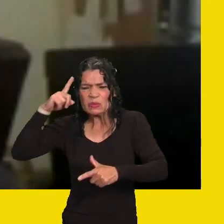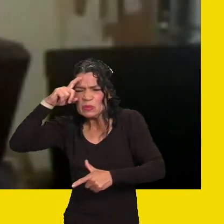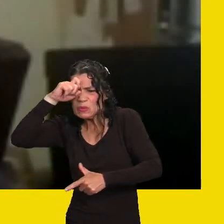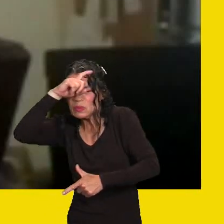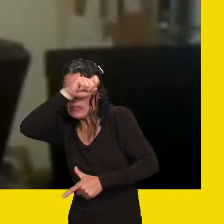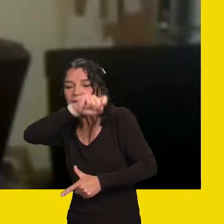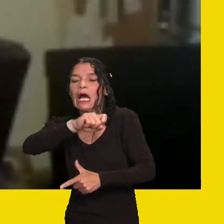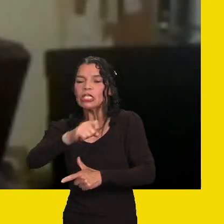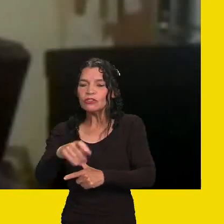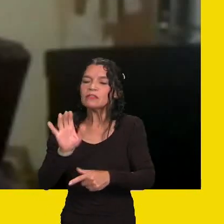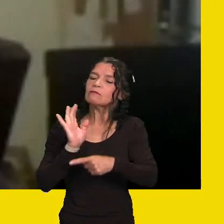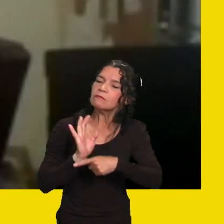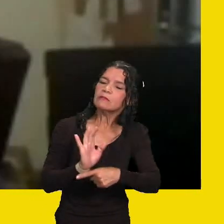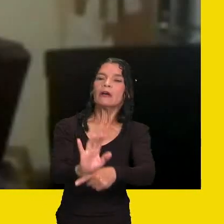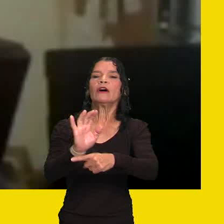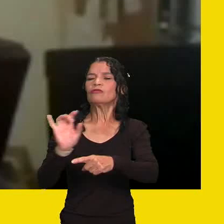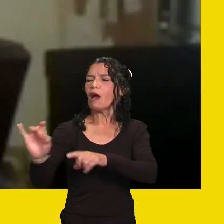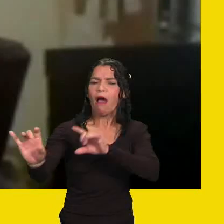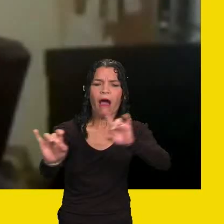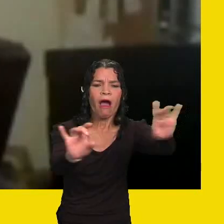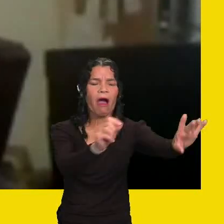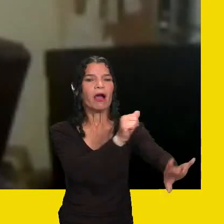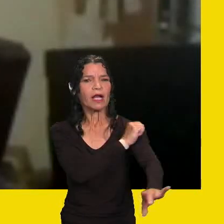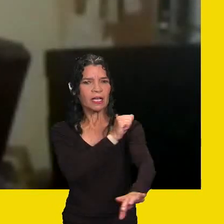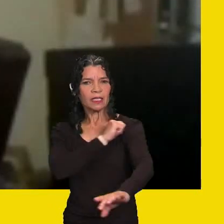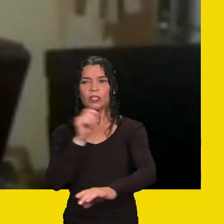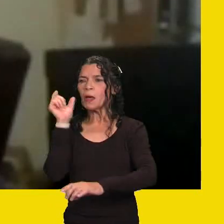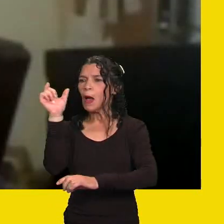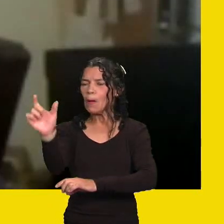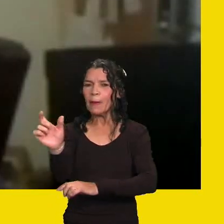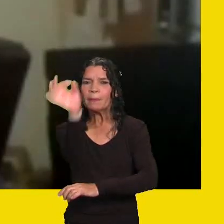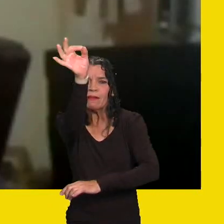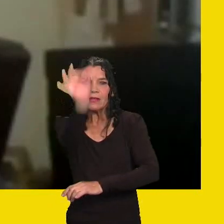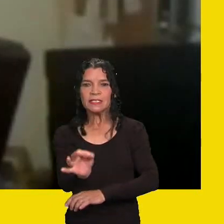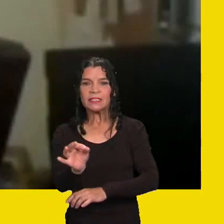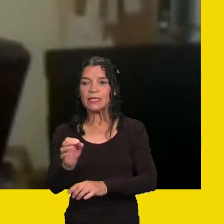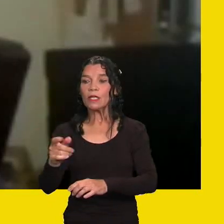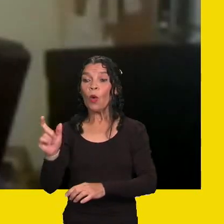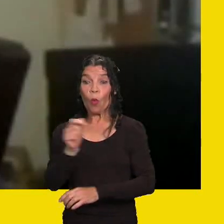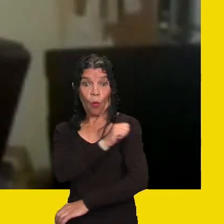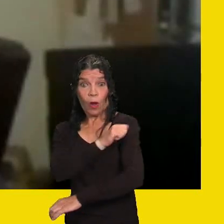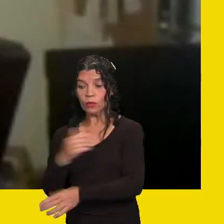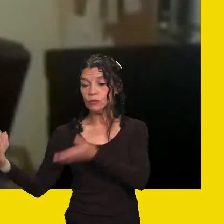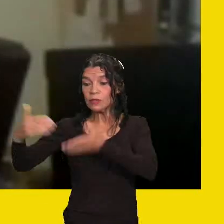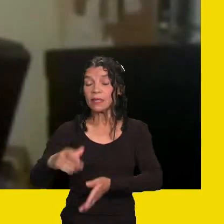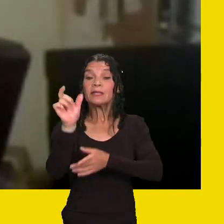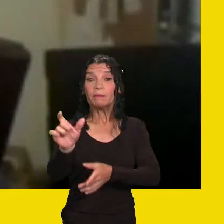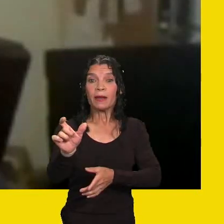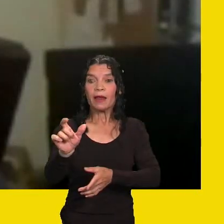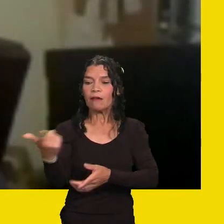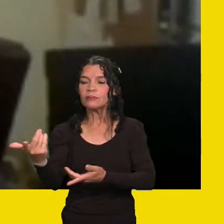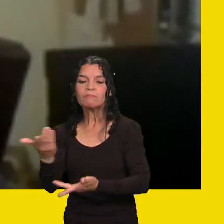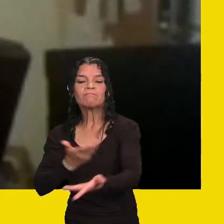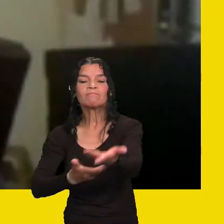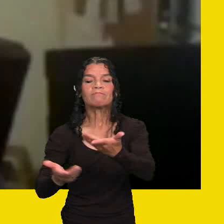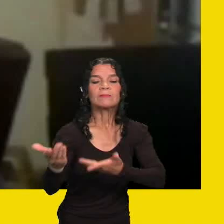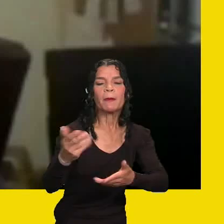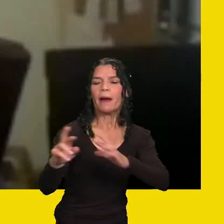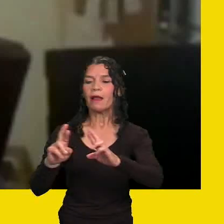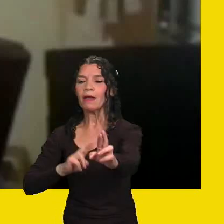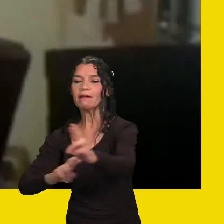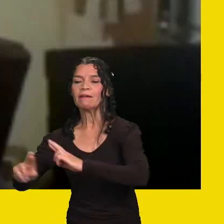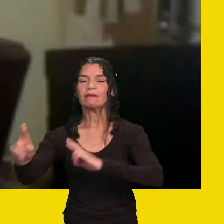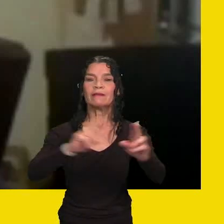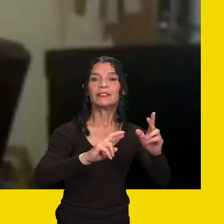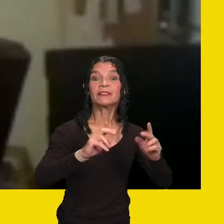vai trabalhar essas palavras-chave, essa palavra trazida pelo aluno, essa palavra de mundo, e a gente vai